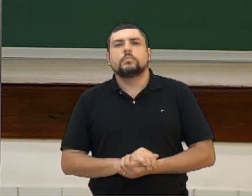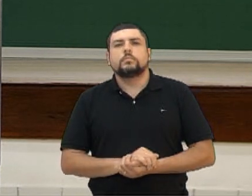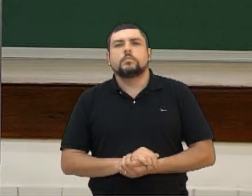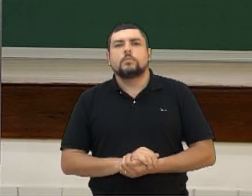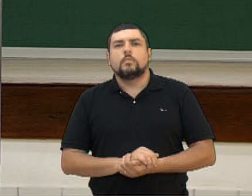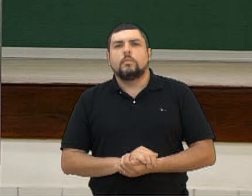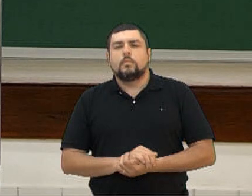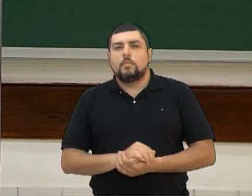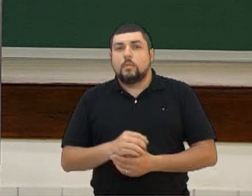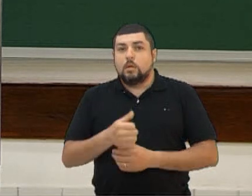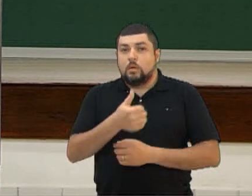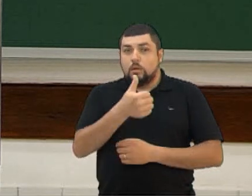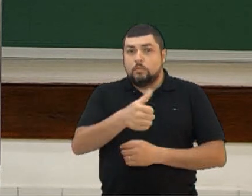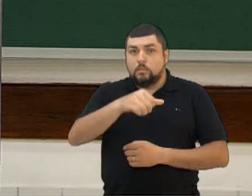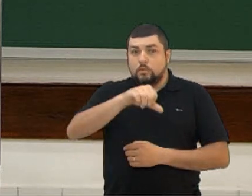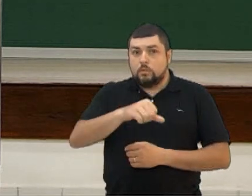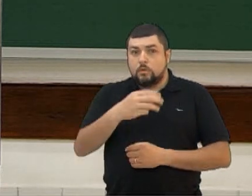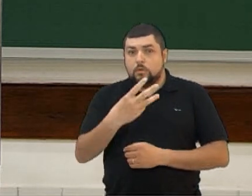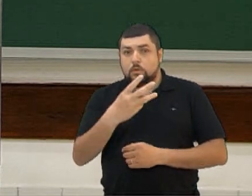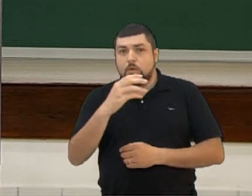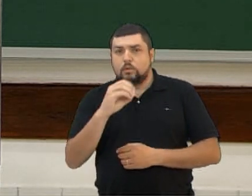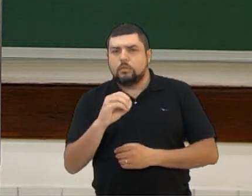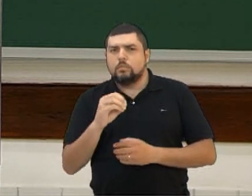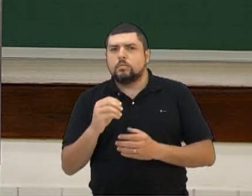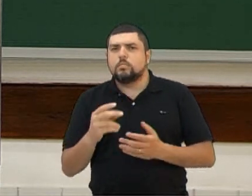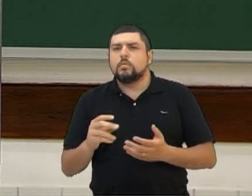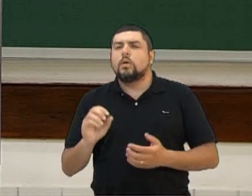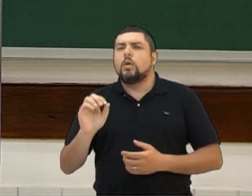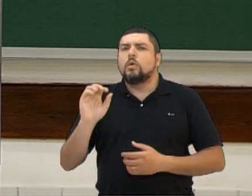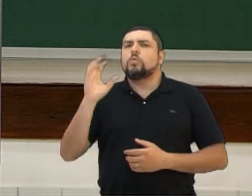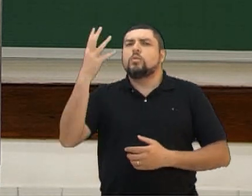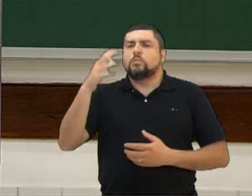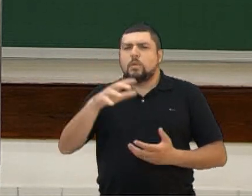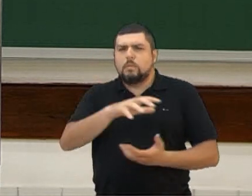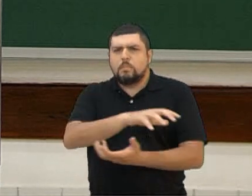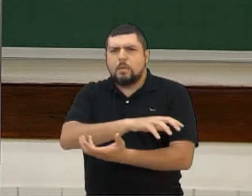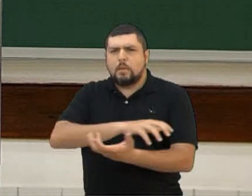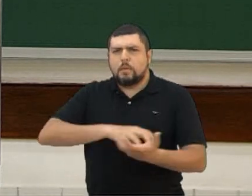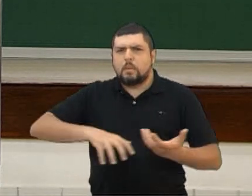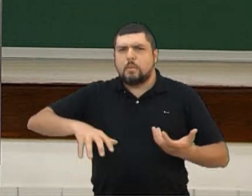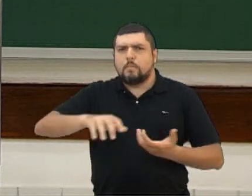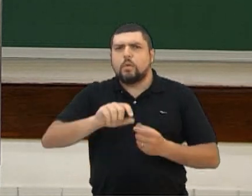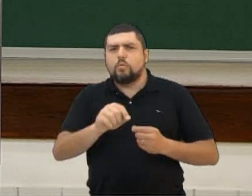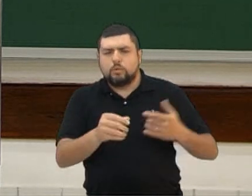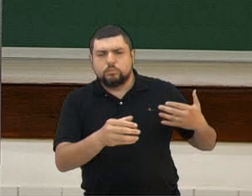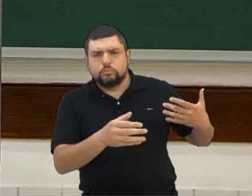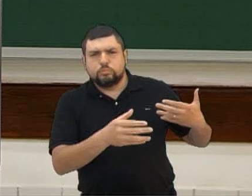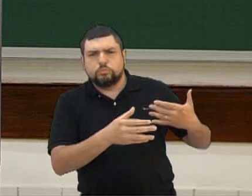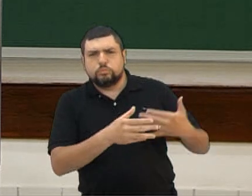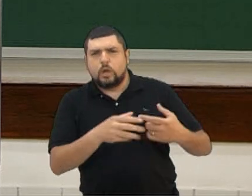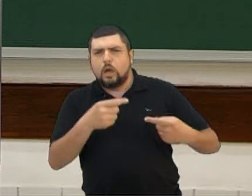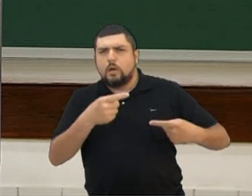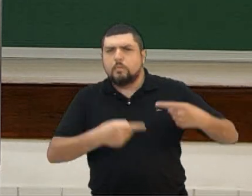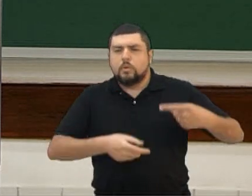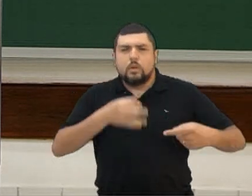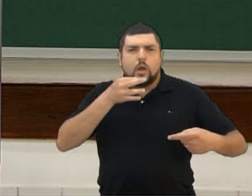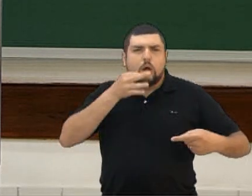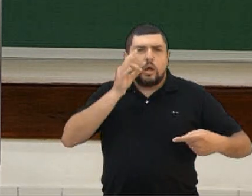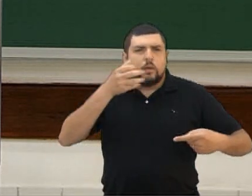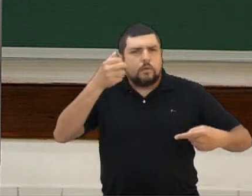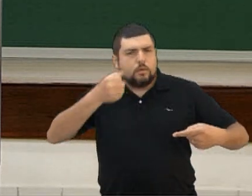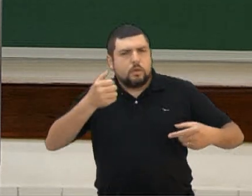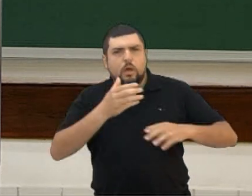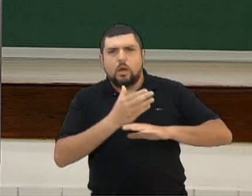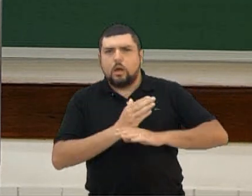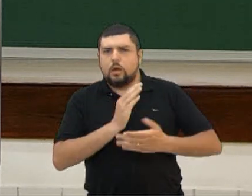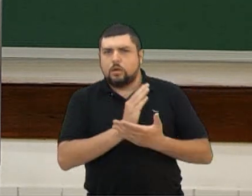Em 1930, acontece uma revolução que põe fim à política do café com leite. Quais foram, então, os antecedentes